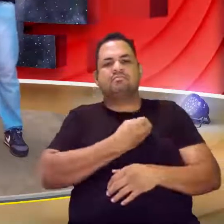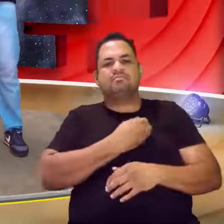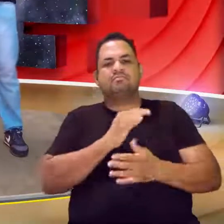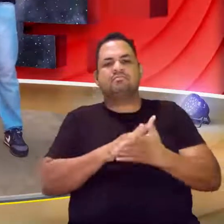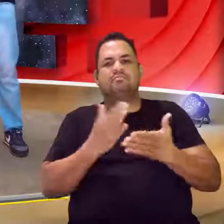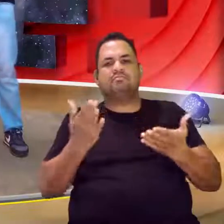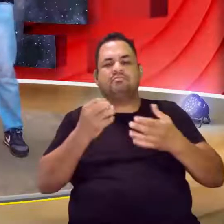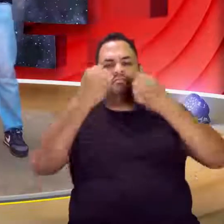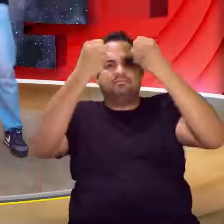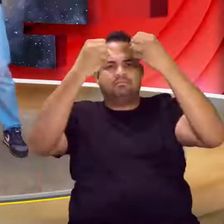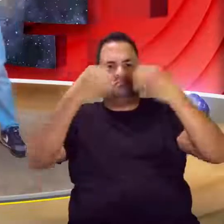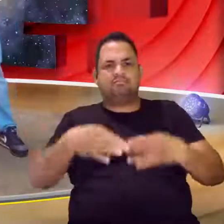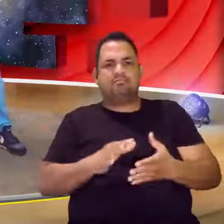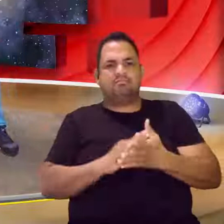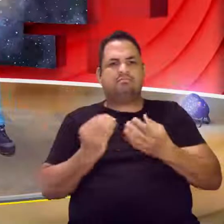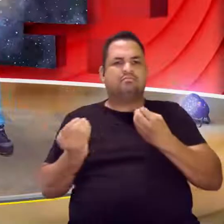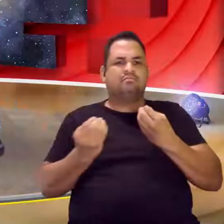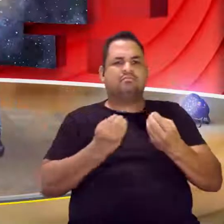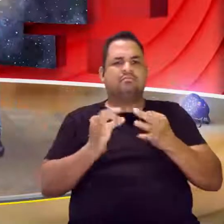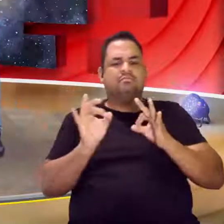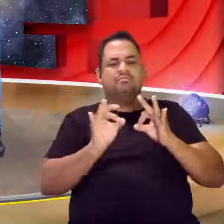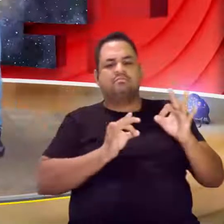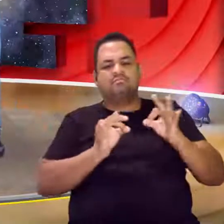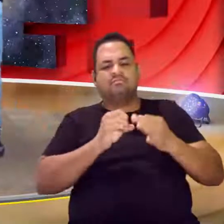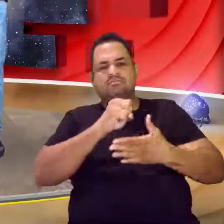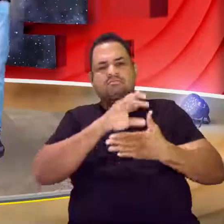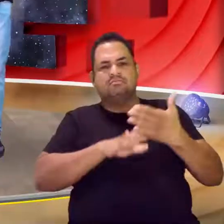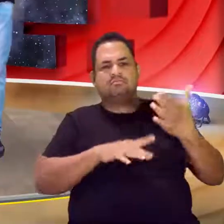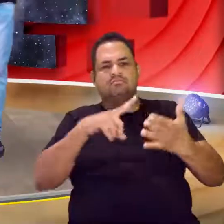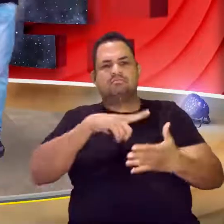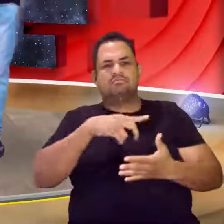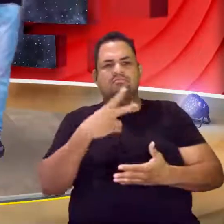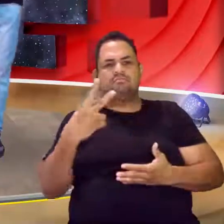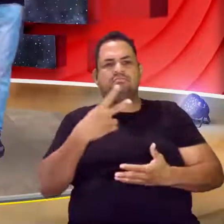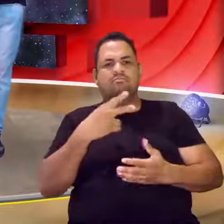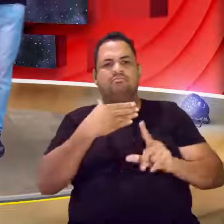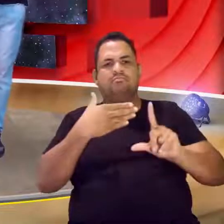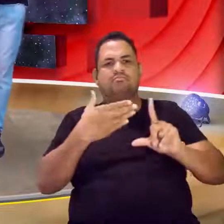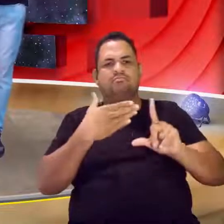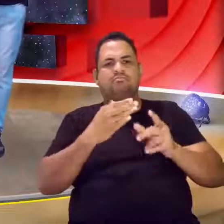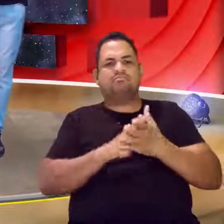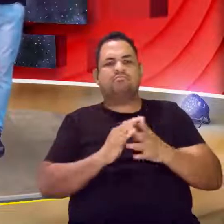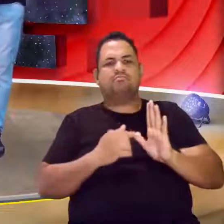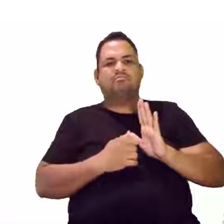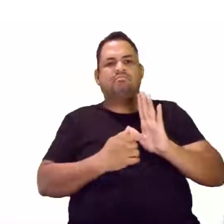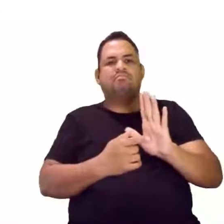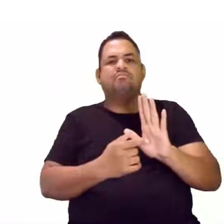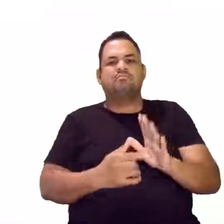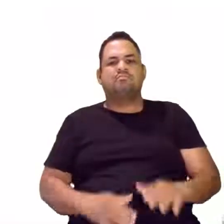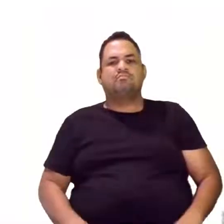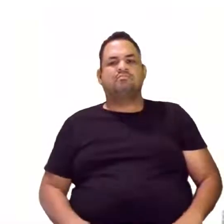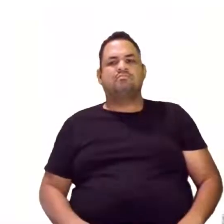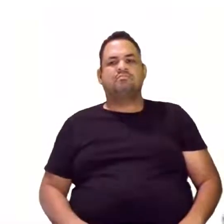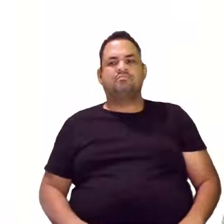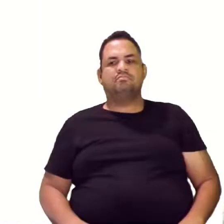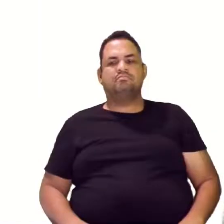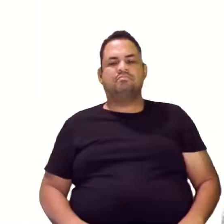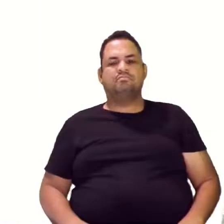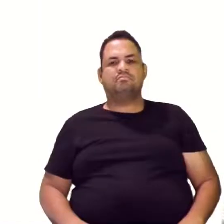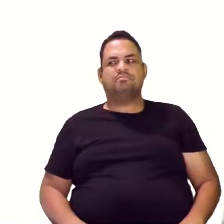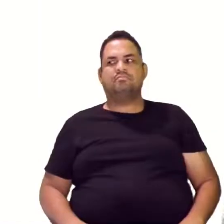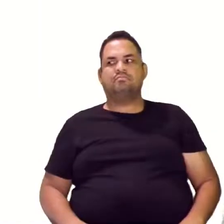os Números vai explicar um pouquinho de como é elaborado essas questões. A gente tem 2 slides aqui rapidinho para mostrar para vocês um pouquinho desse processo.